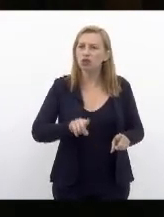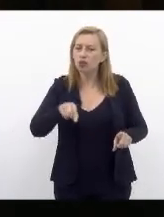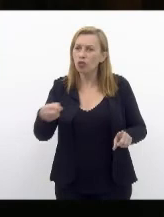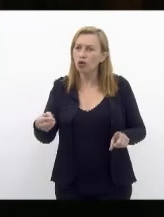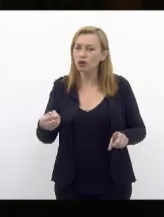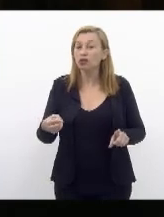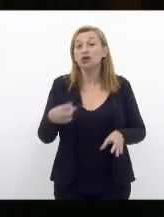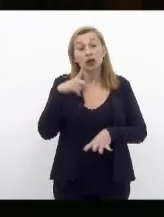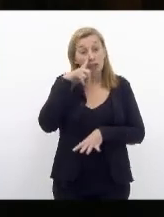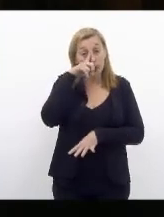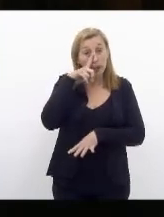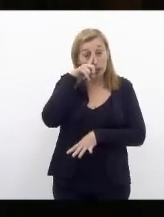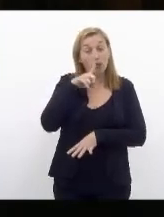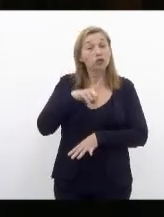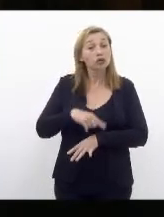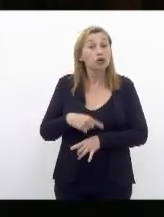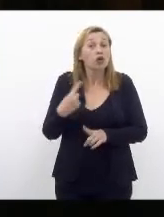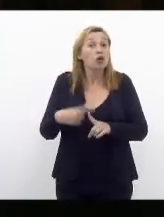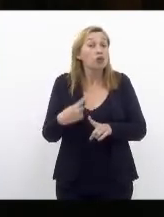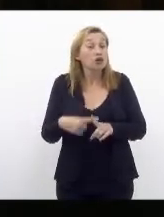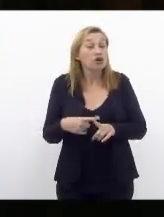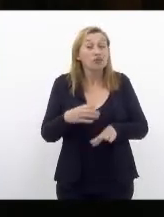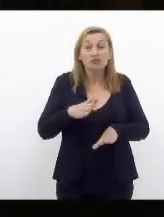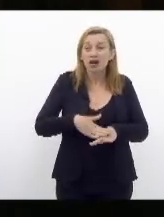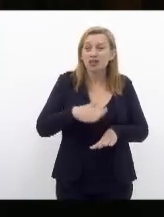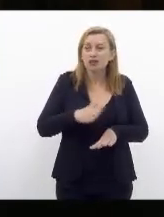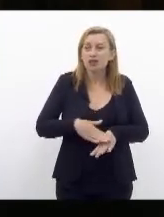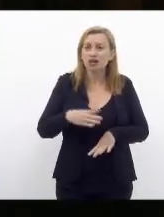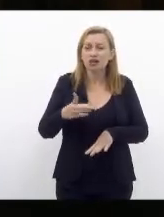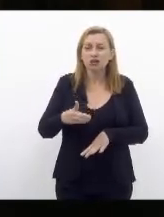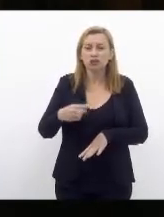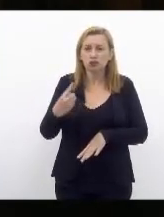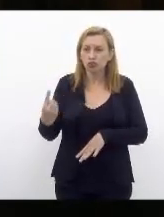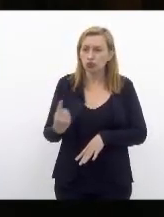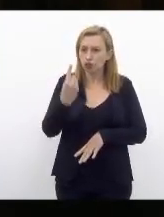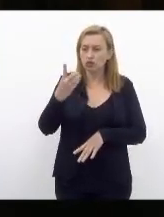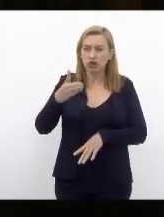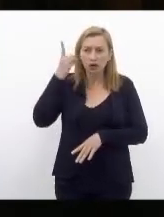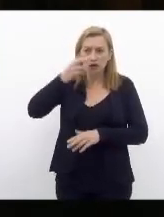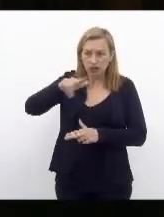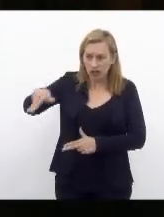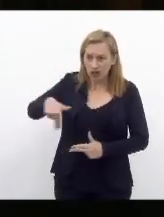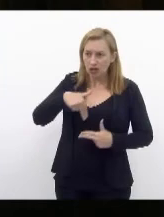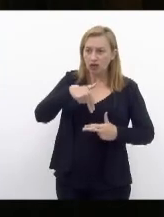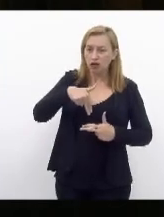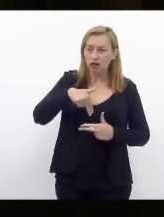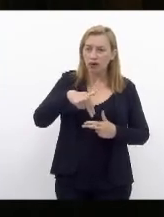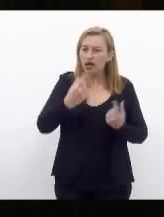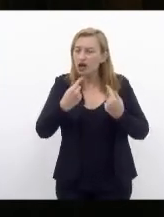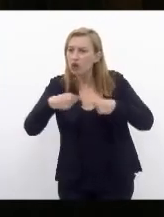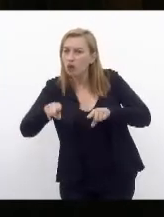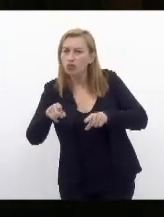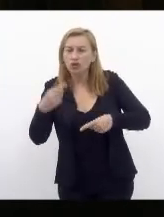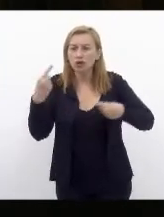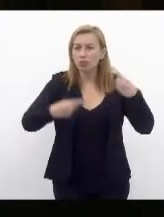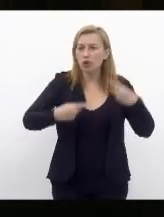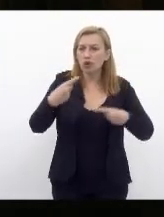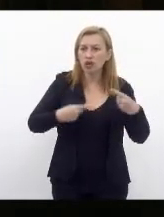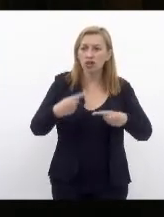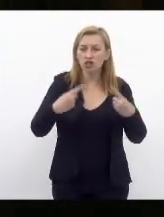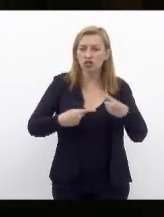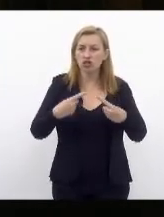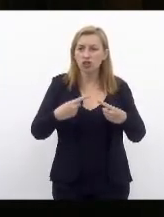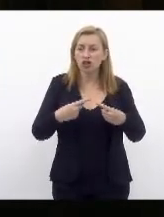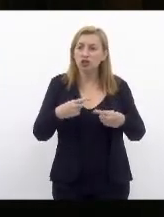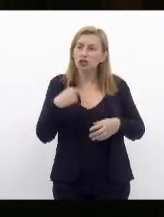algo muito perigoso, porque a cada vez que um deputado sobe essa tribuna para atacar a política, nós estamos dando um tiro